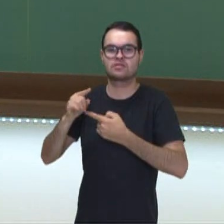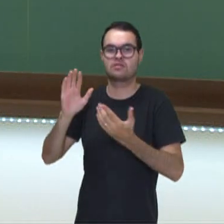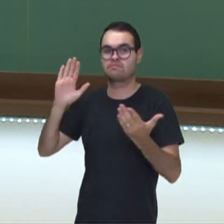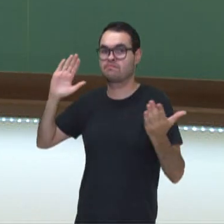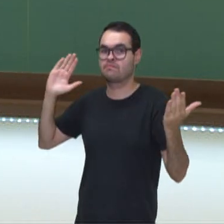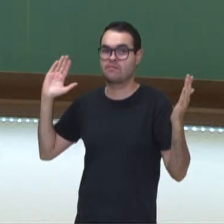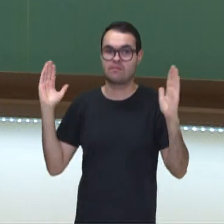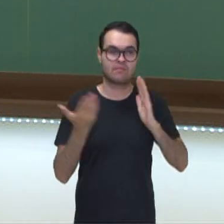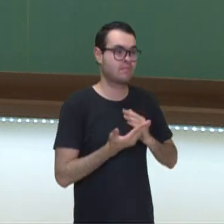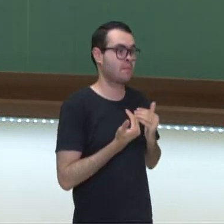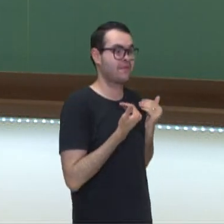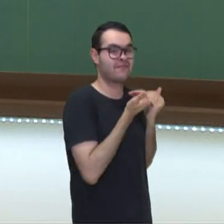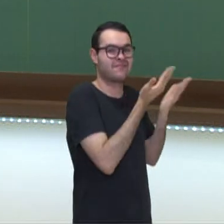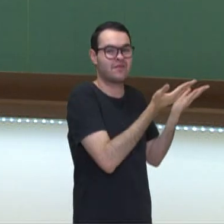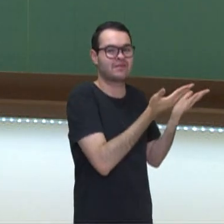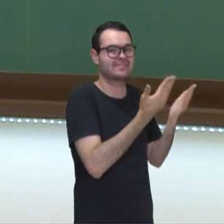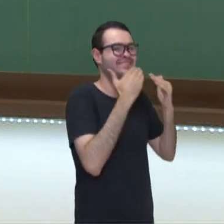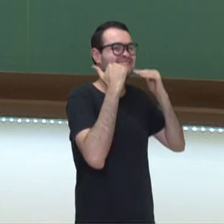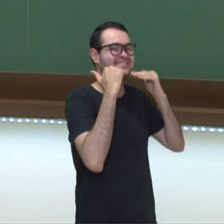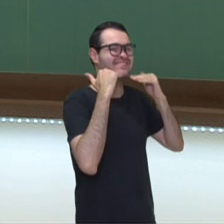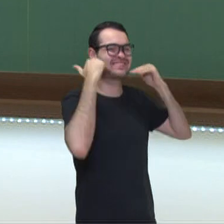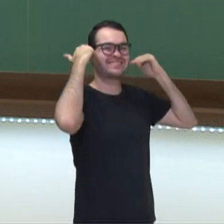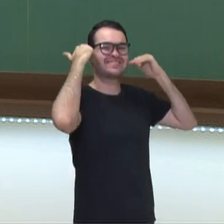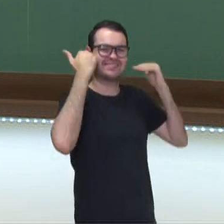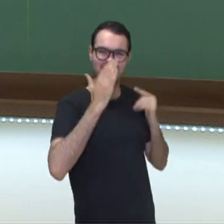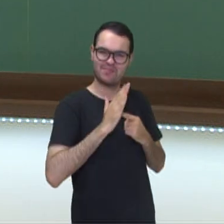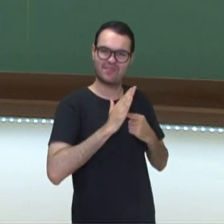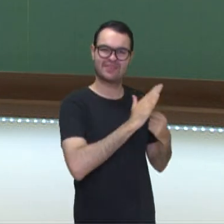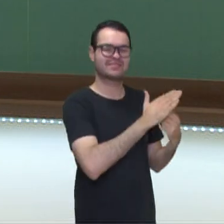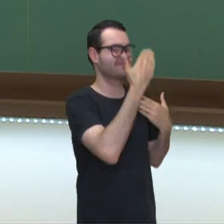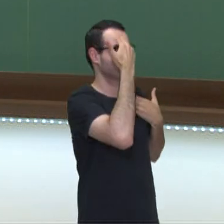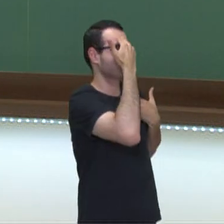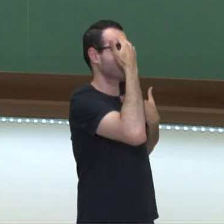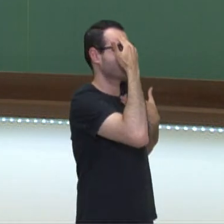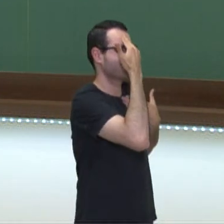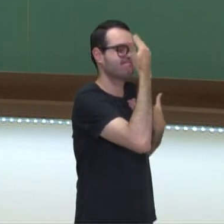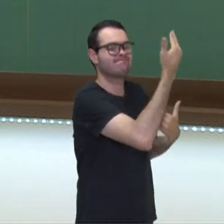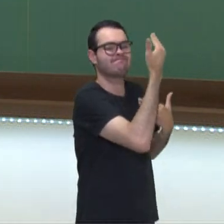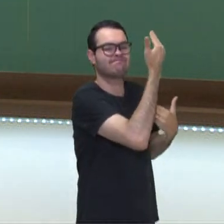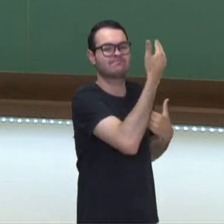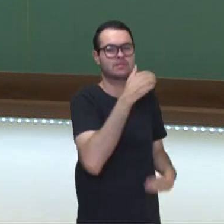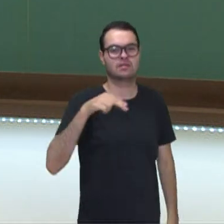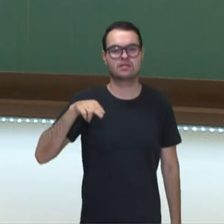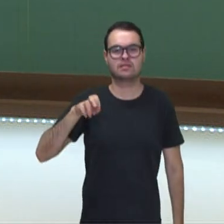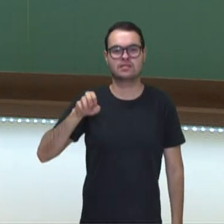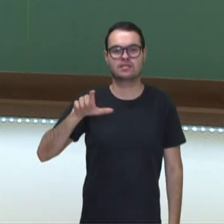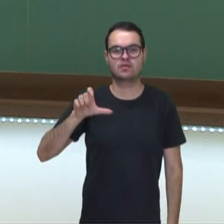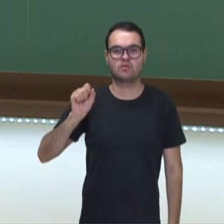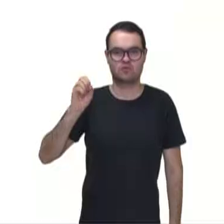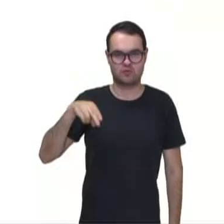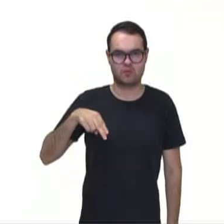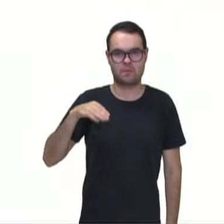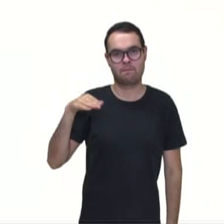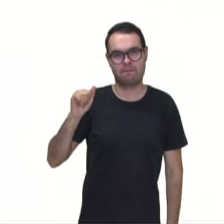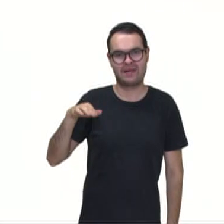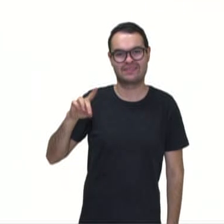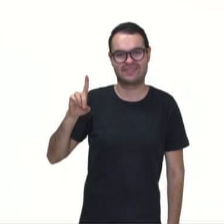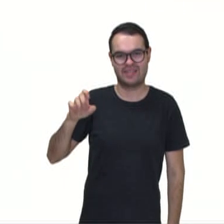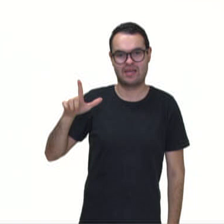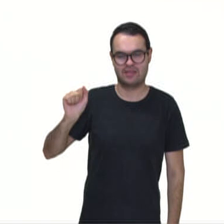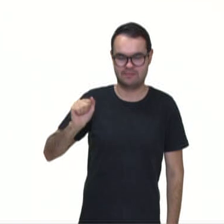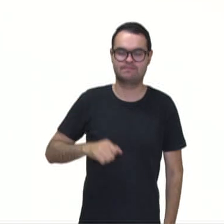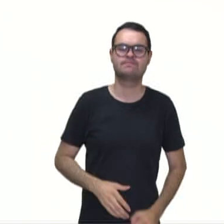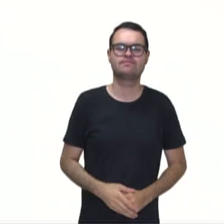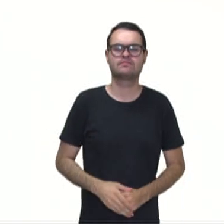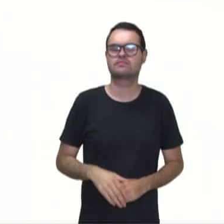para fora, com um largo sorriso e agradecendo ao Nelson Mandela. Pois bem, quais os efeitos de